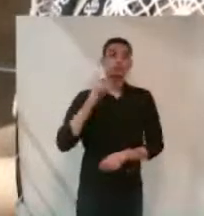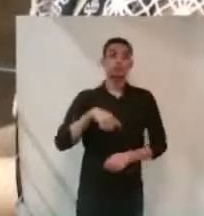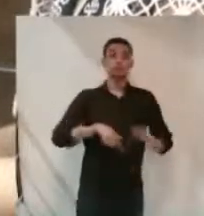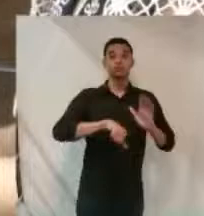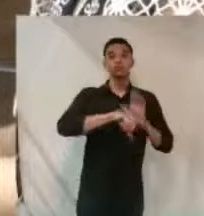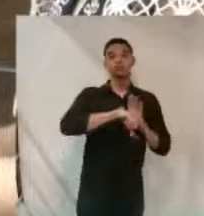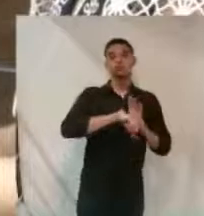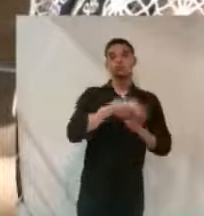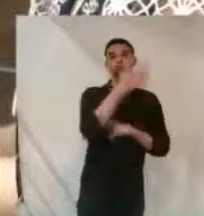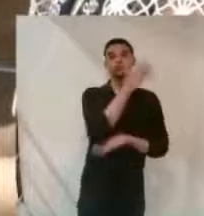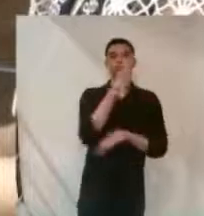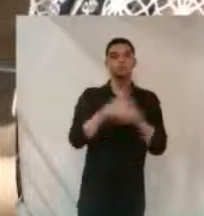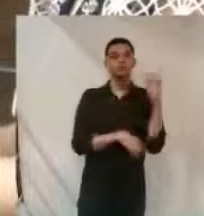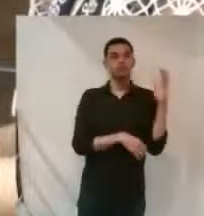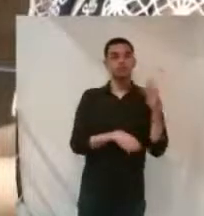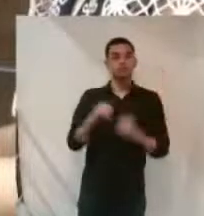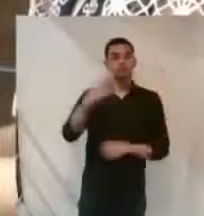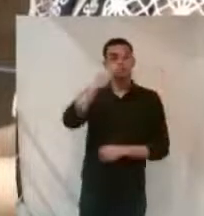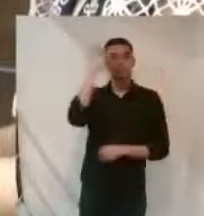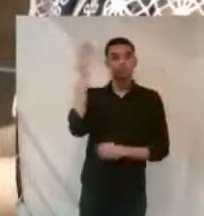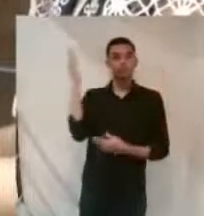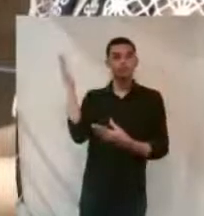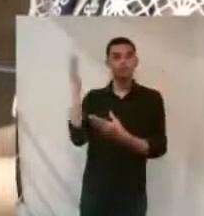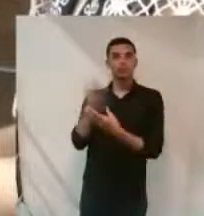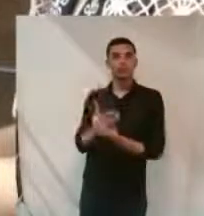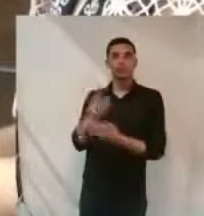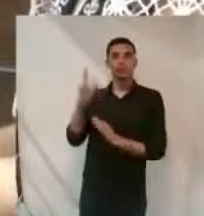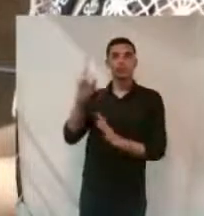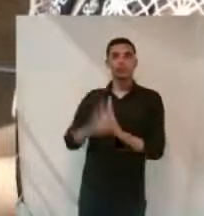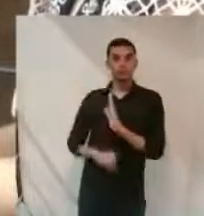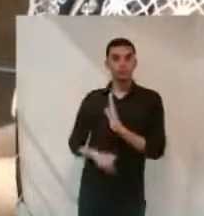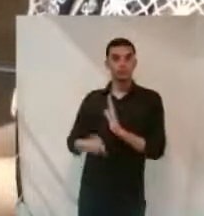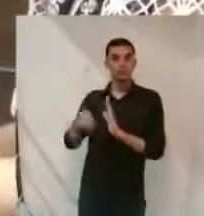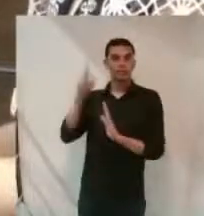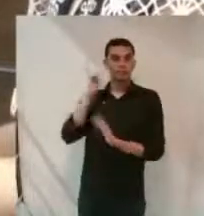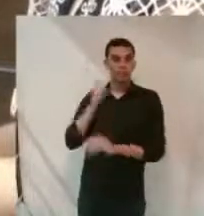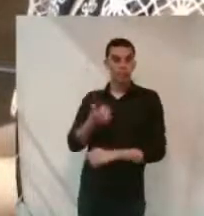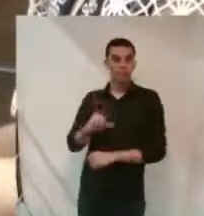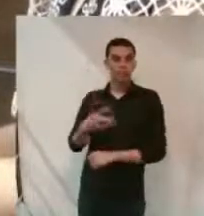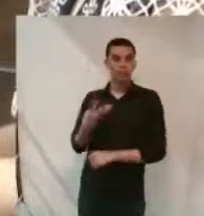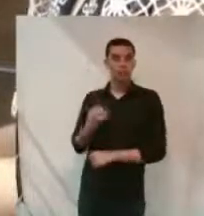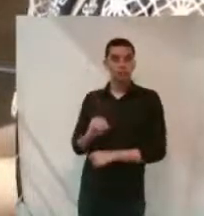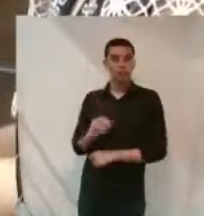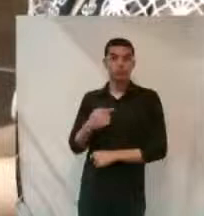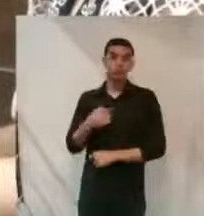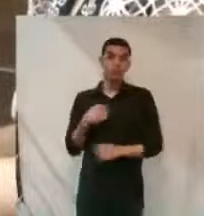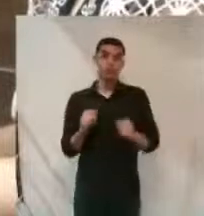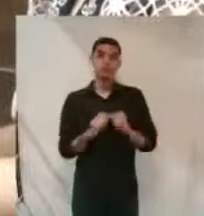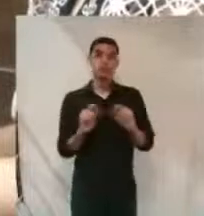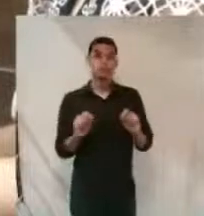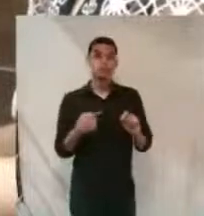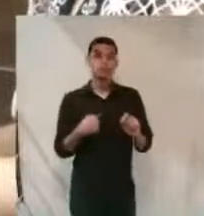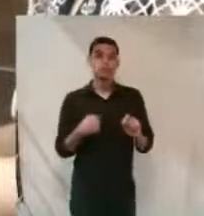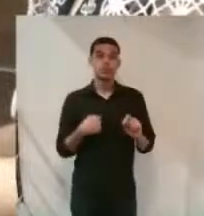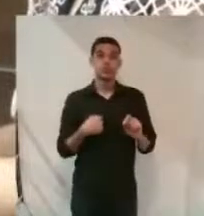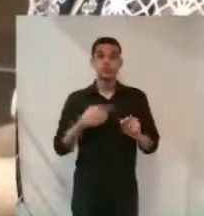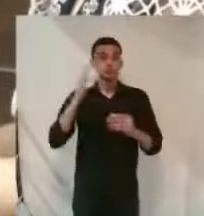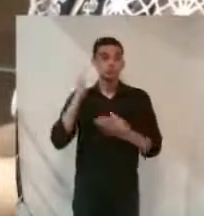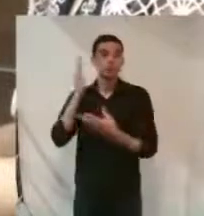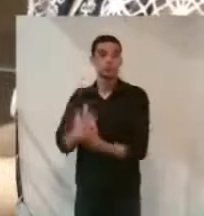ambiental, pelo princípio da obrigatoriedade do direito velho de 1940, eu não tinha opção, eu tinha que denunciar o